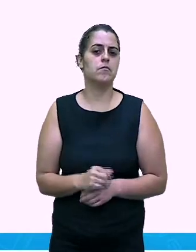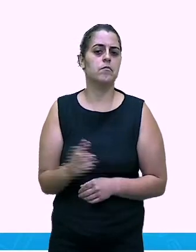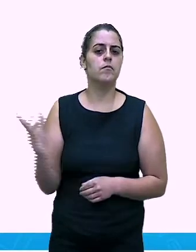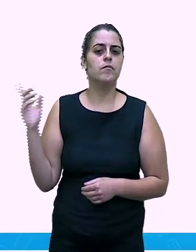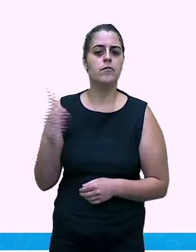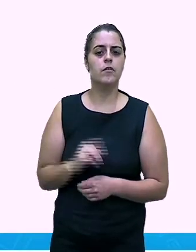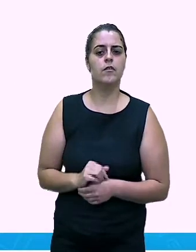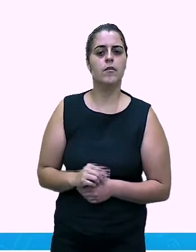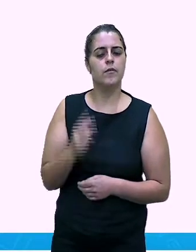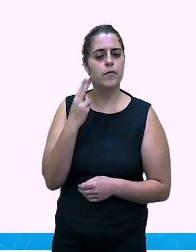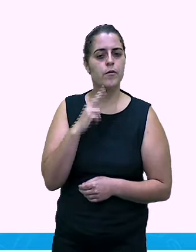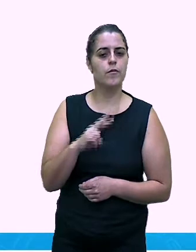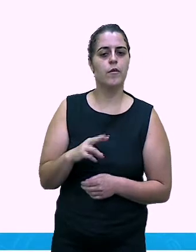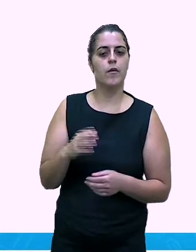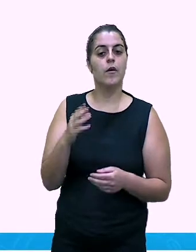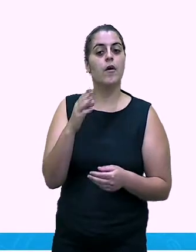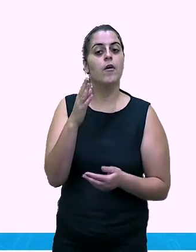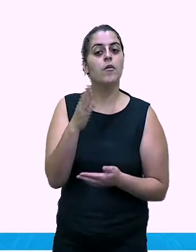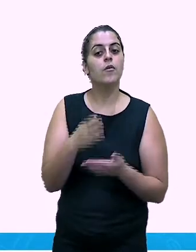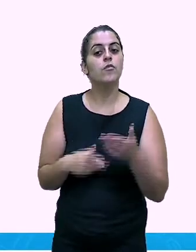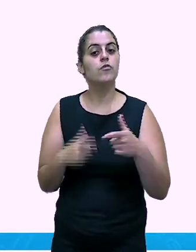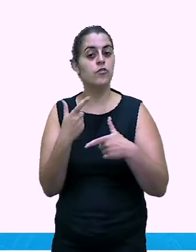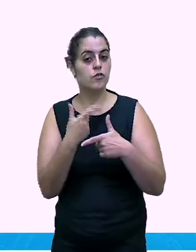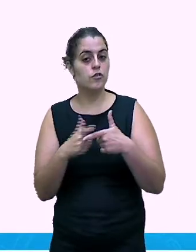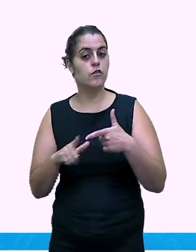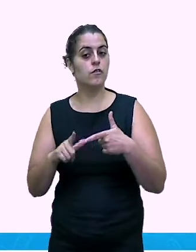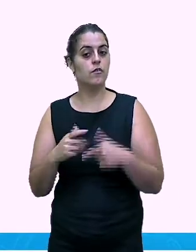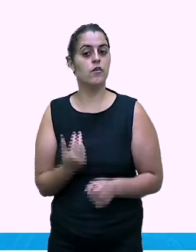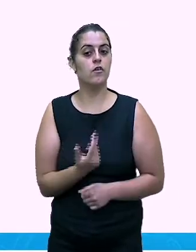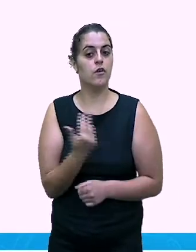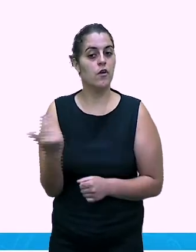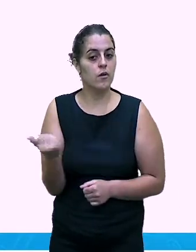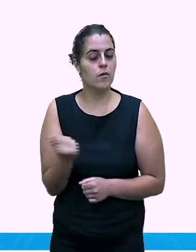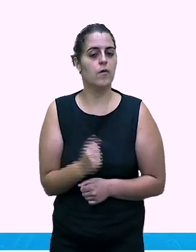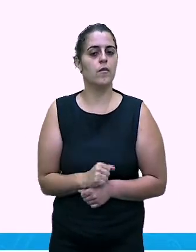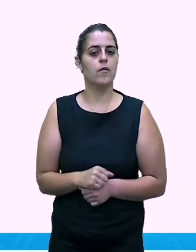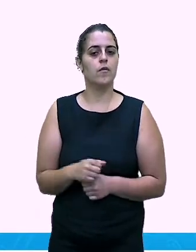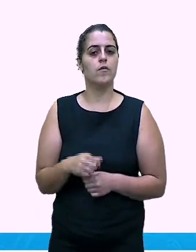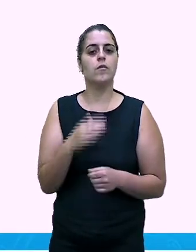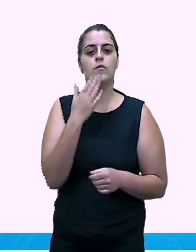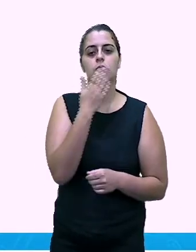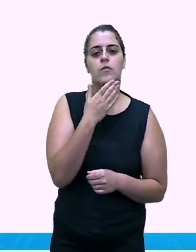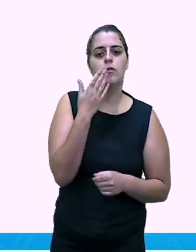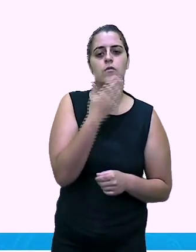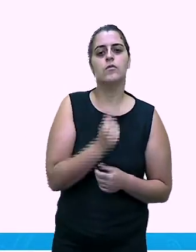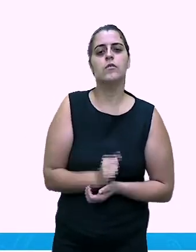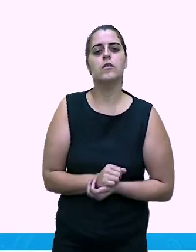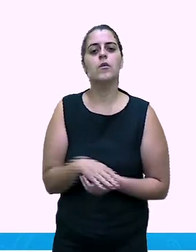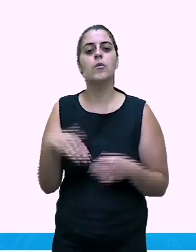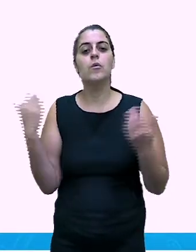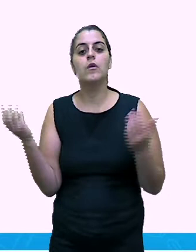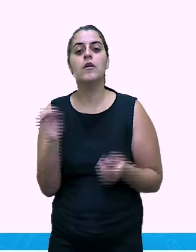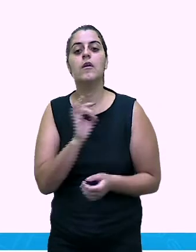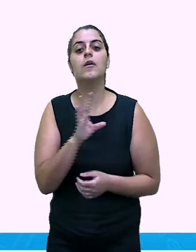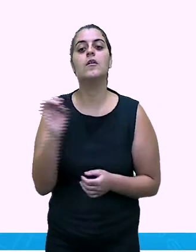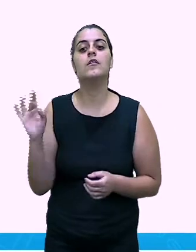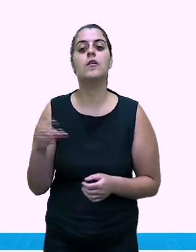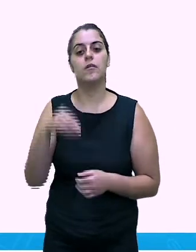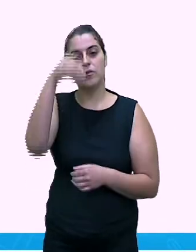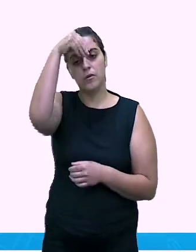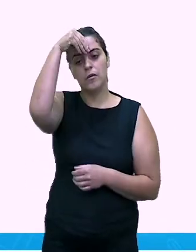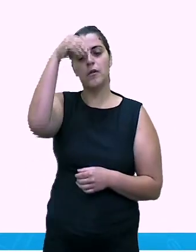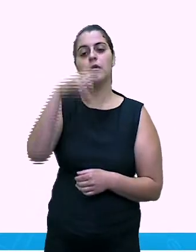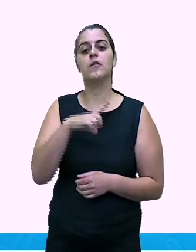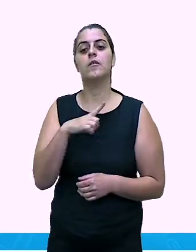outra. Então, ao repartir todos os brigadeiros, aí quantos brigadeiros as sobrinhas receberam